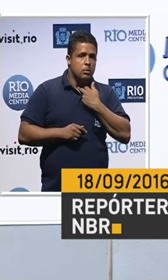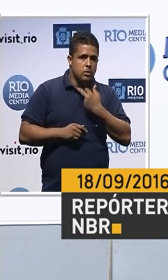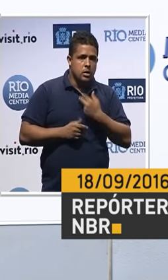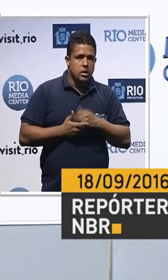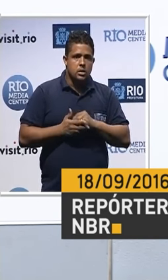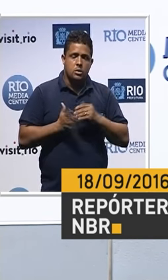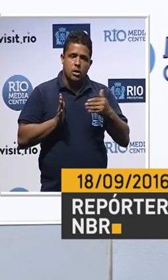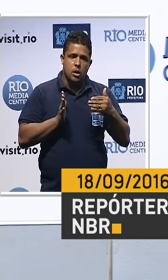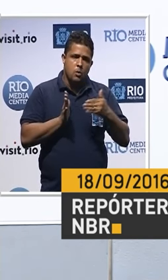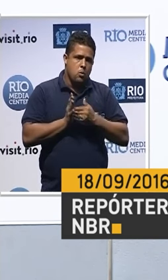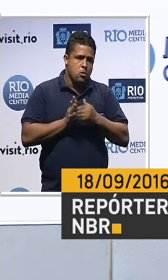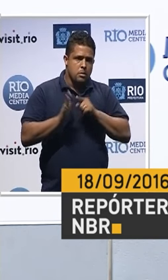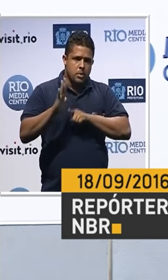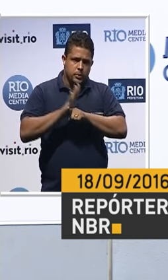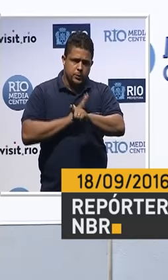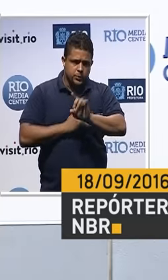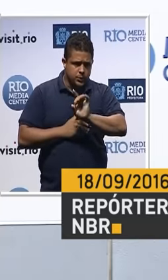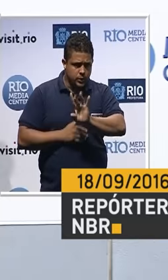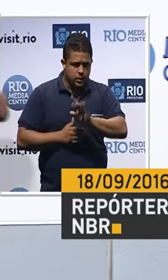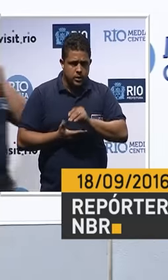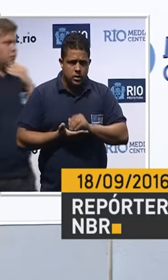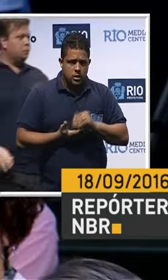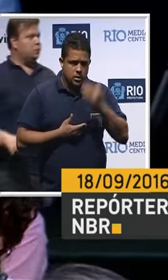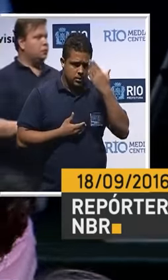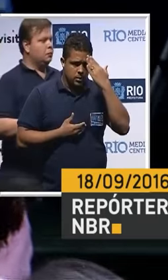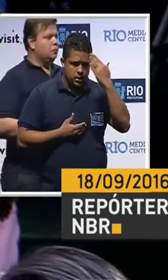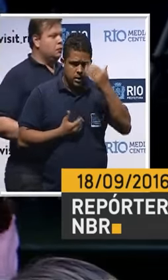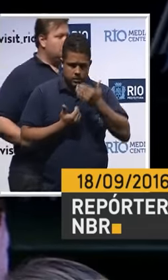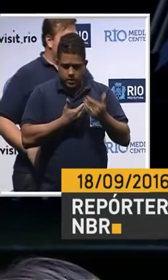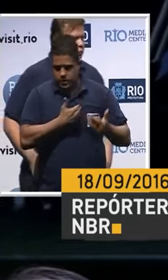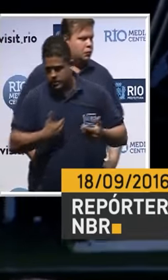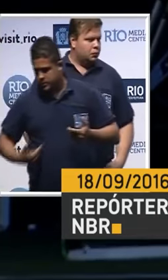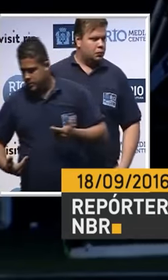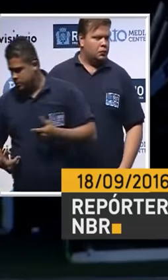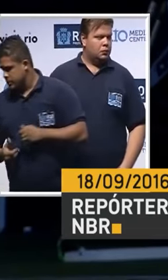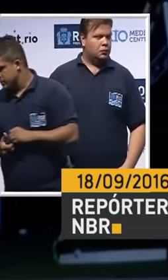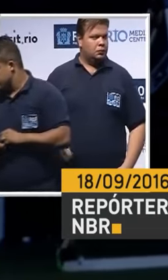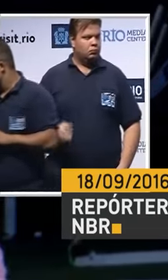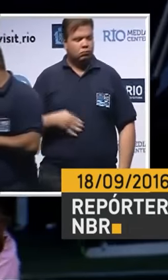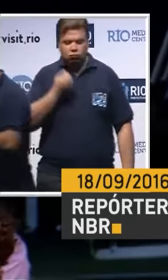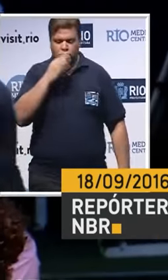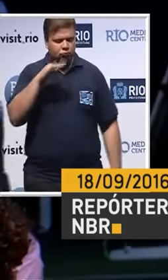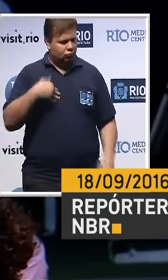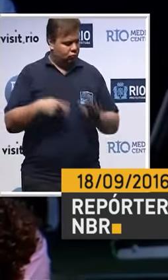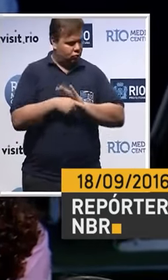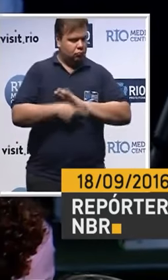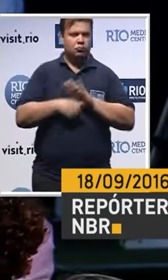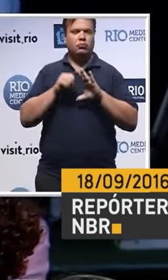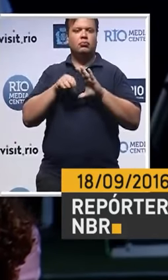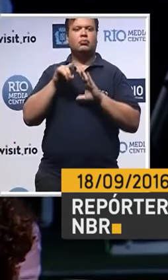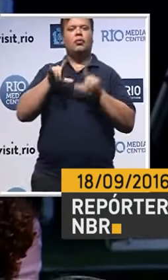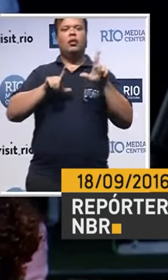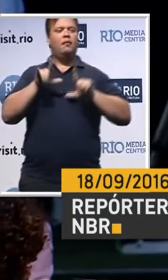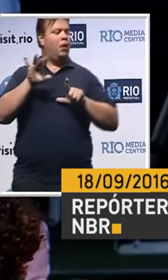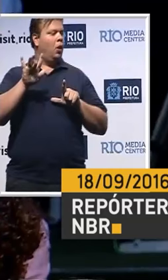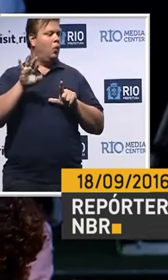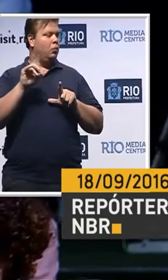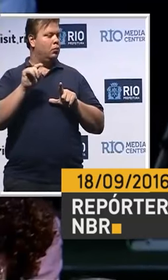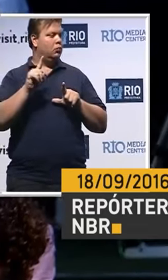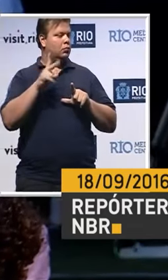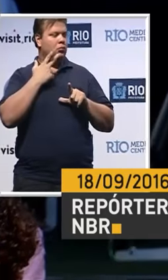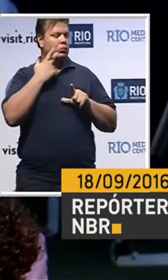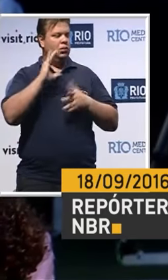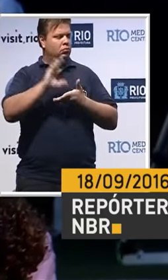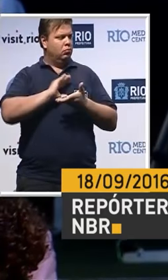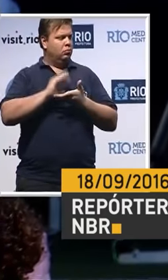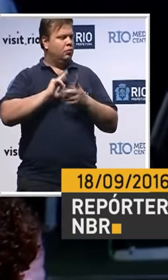será a última pergunta. Ministro, boa tarde. Flávia Januzzi, da TV Globo. O senhor falou que o orçamento deve aumentar para o ano que